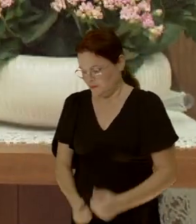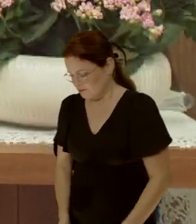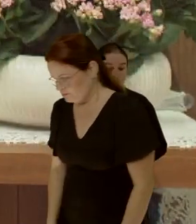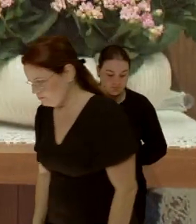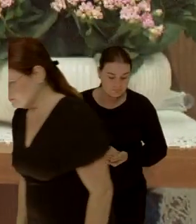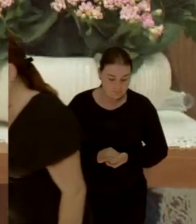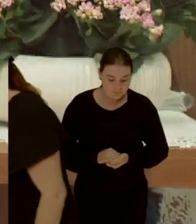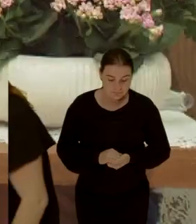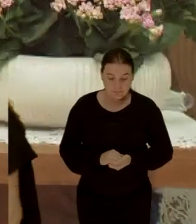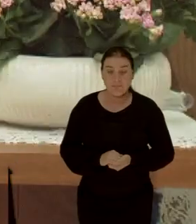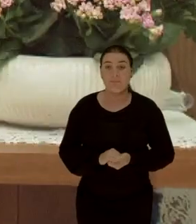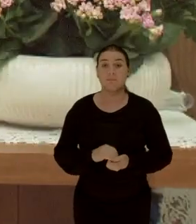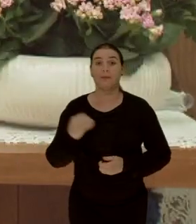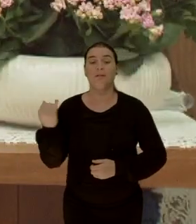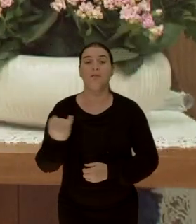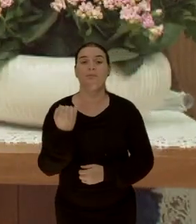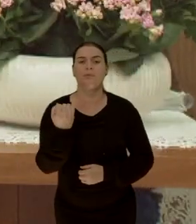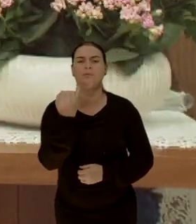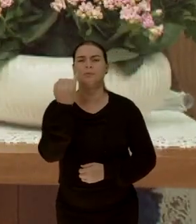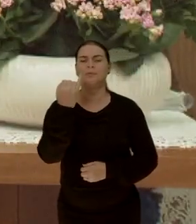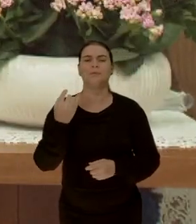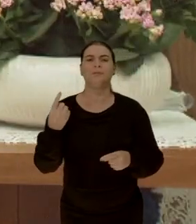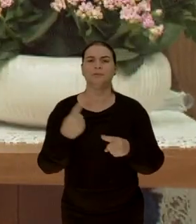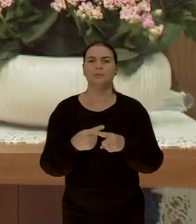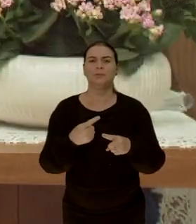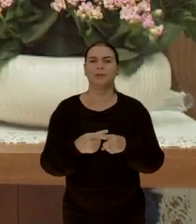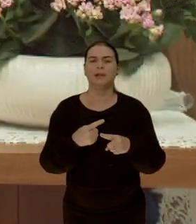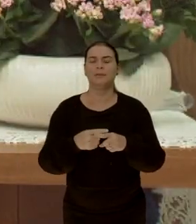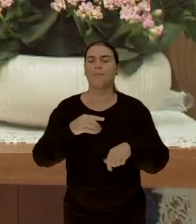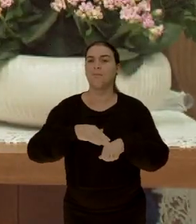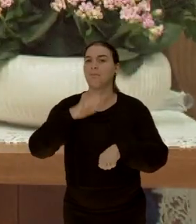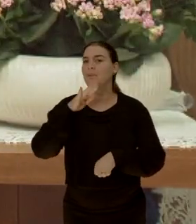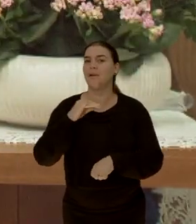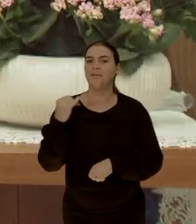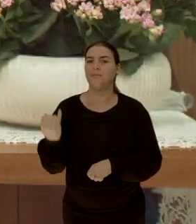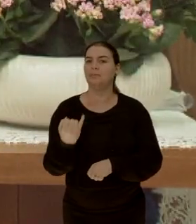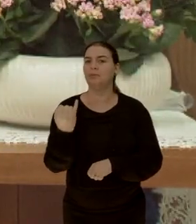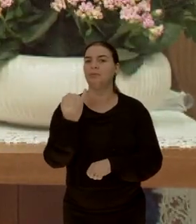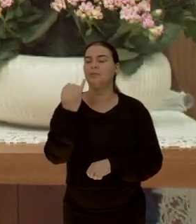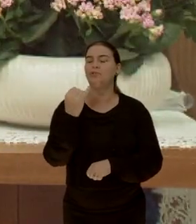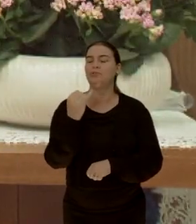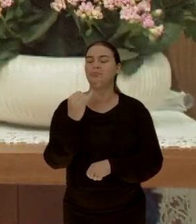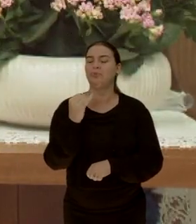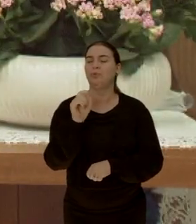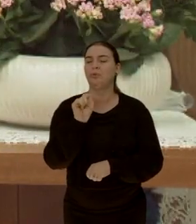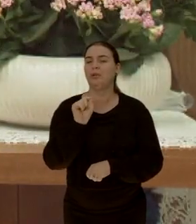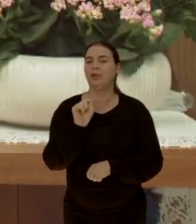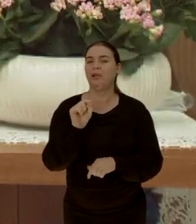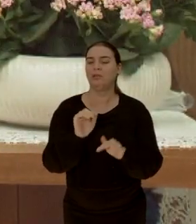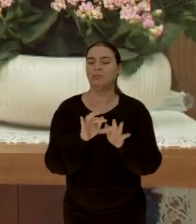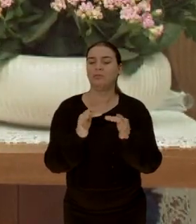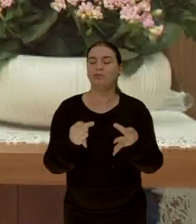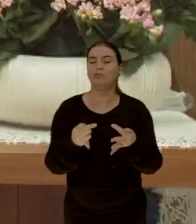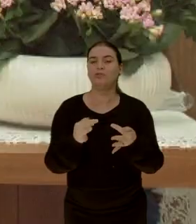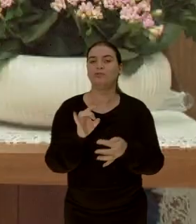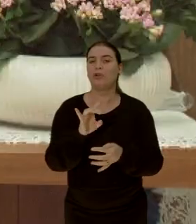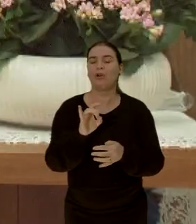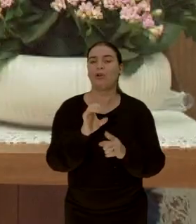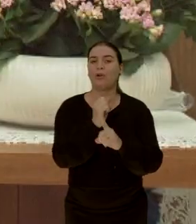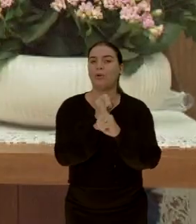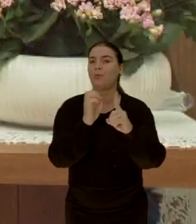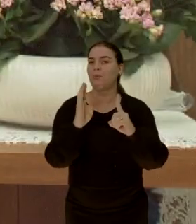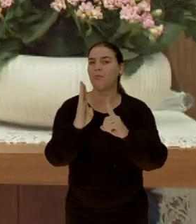nós é de muita importância. É muito mais importante do que simplesmente uma escola dominical, que